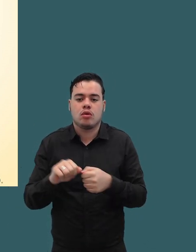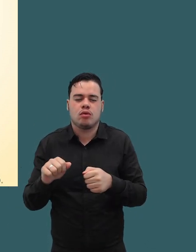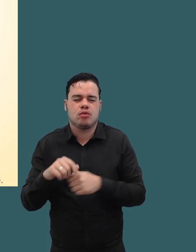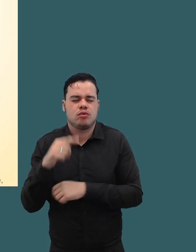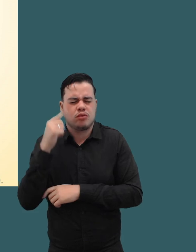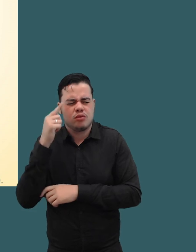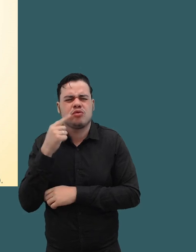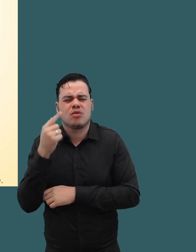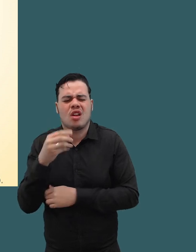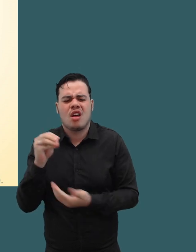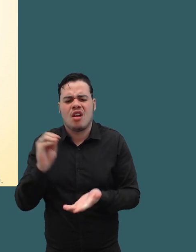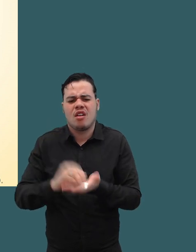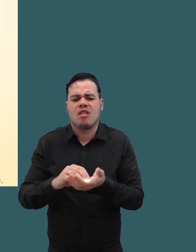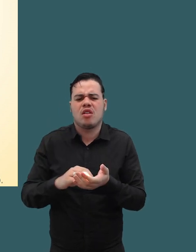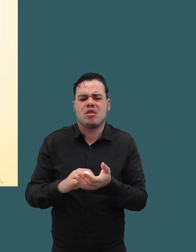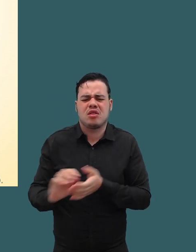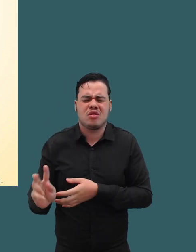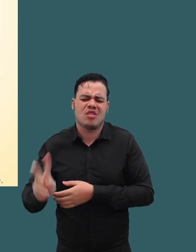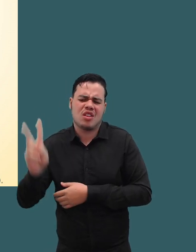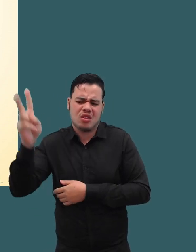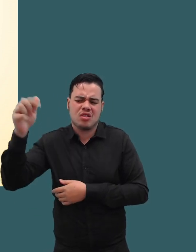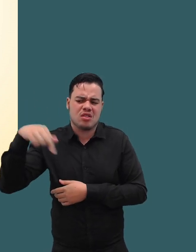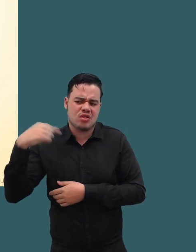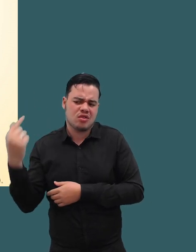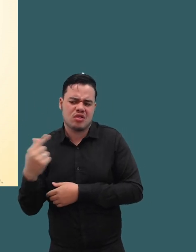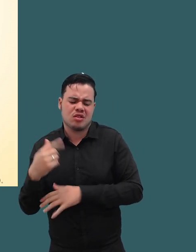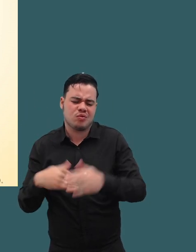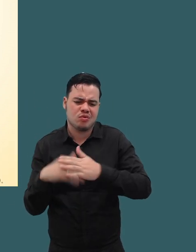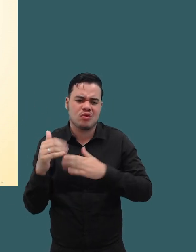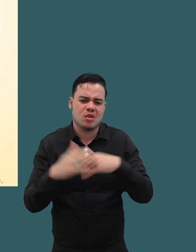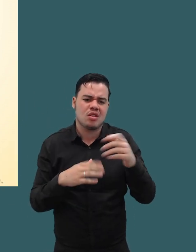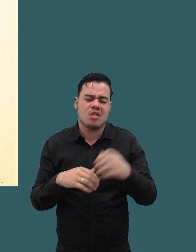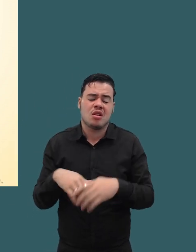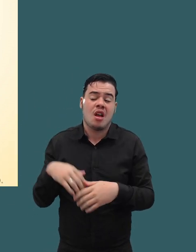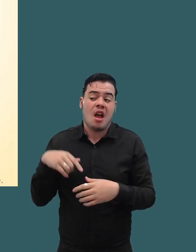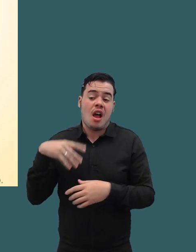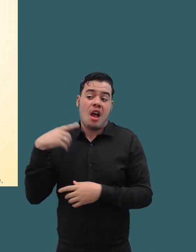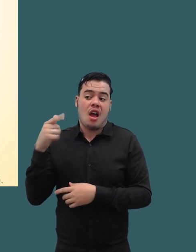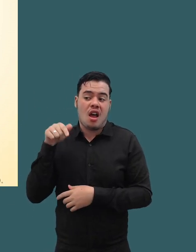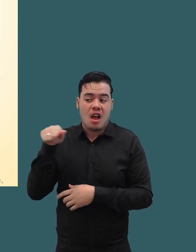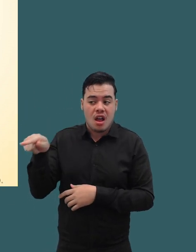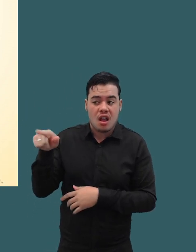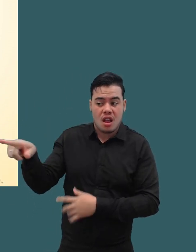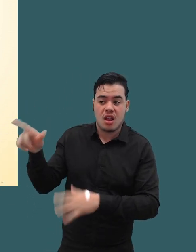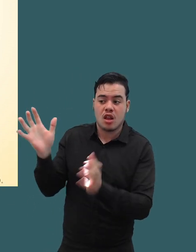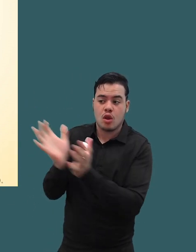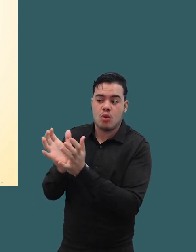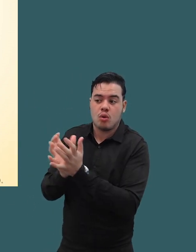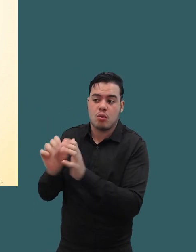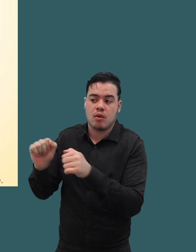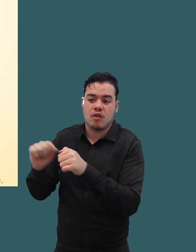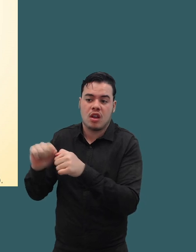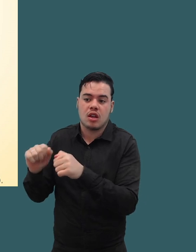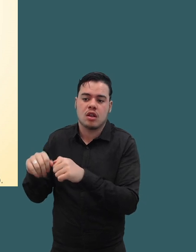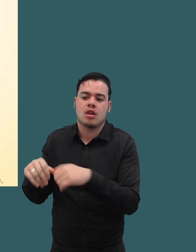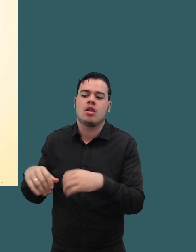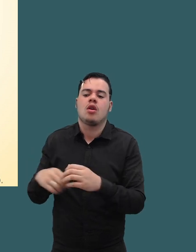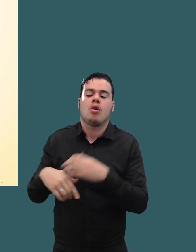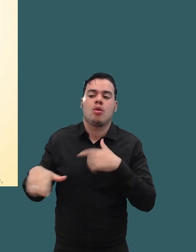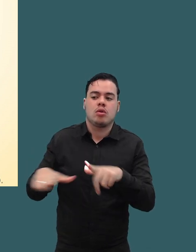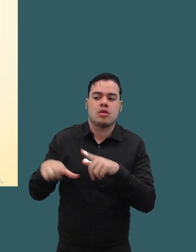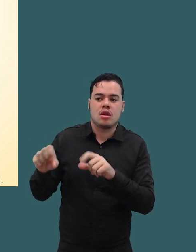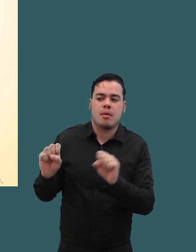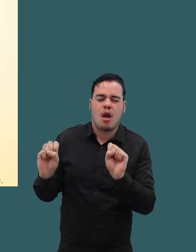que desvalorizem a nossa área é achar aquela galera que faz uma coisa eventual, que faz